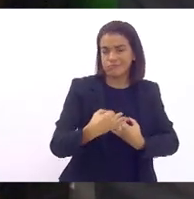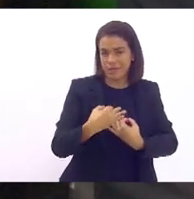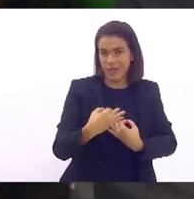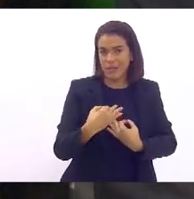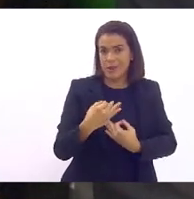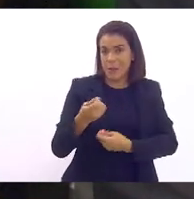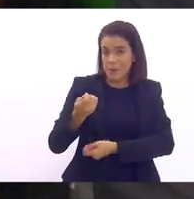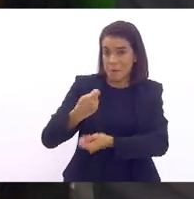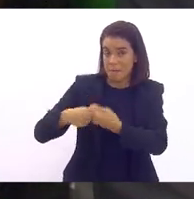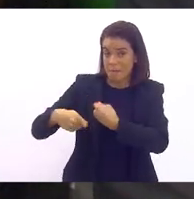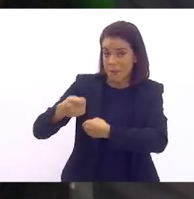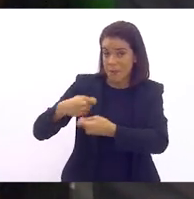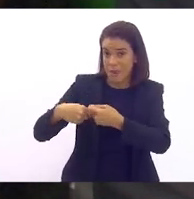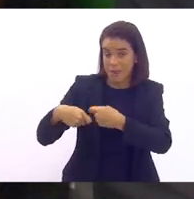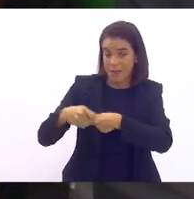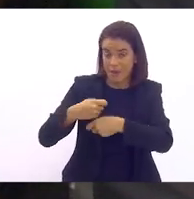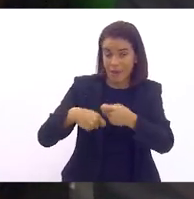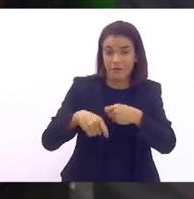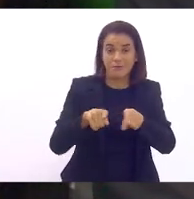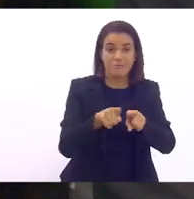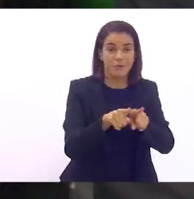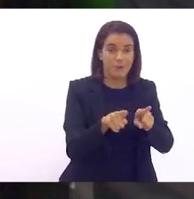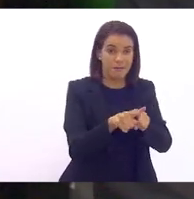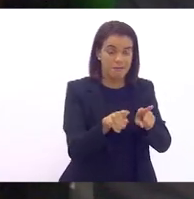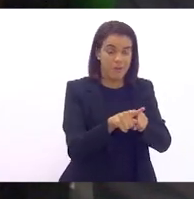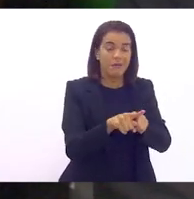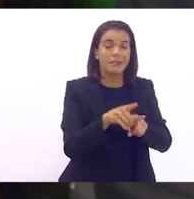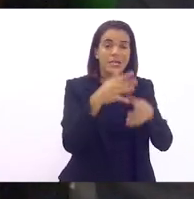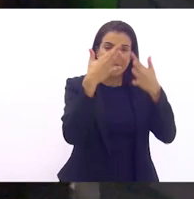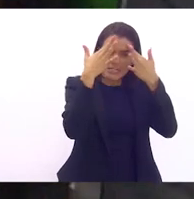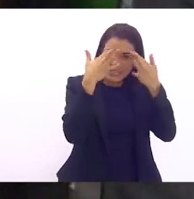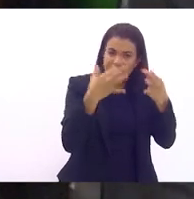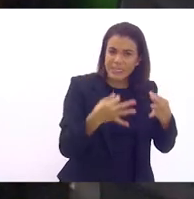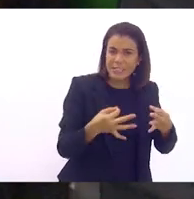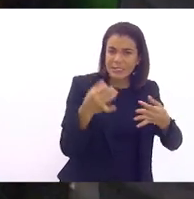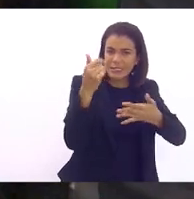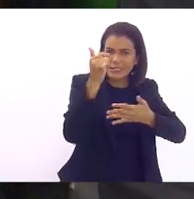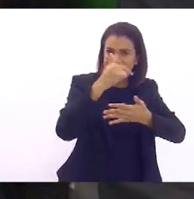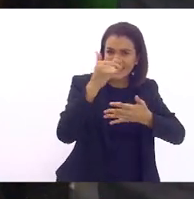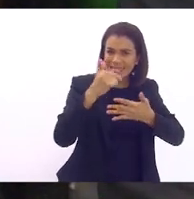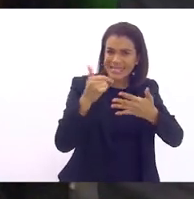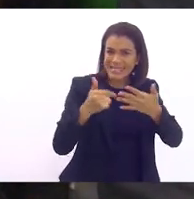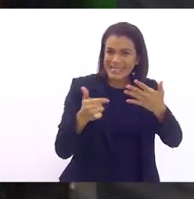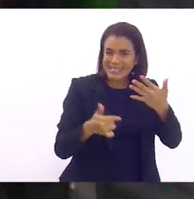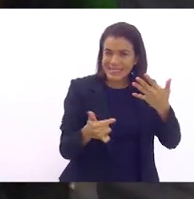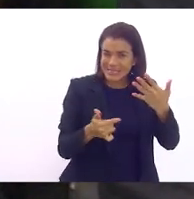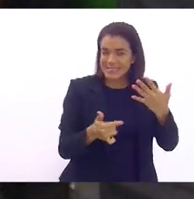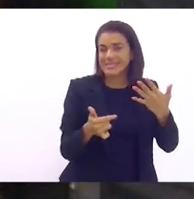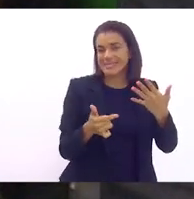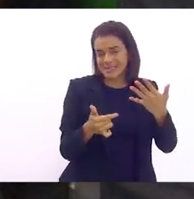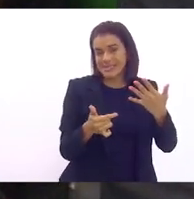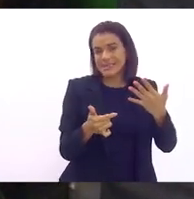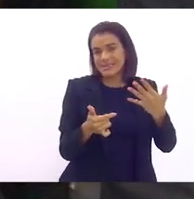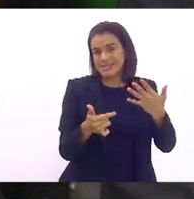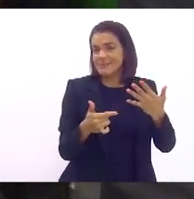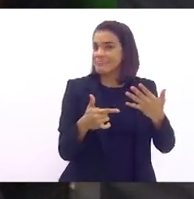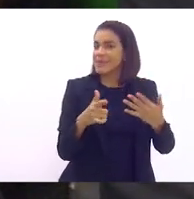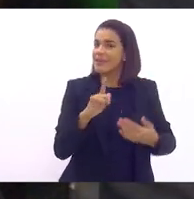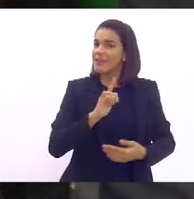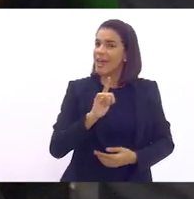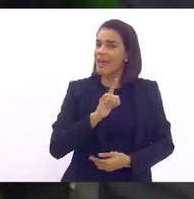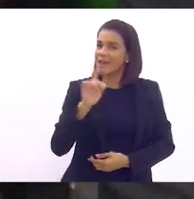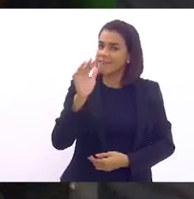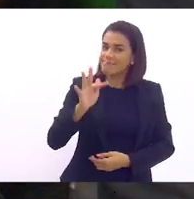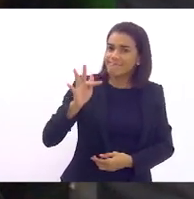mercado você quer certezas do jogo jogado você qu certeza que vai haver eh futuro